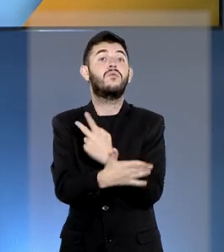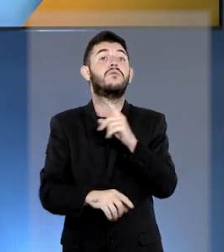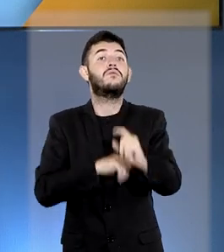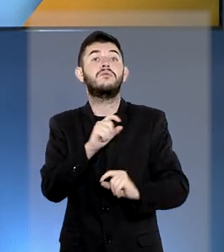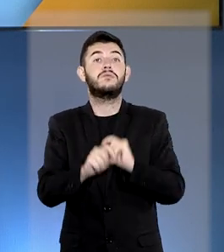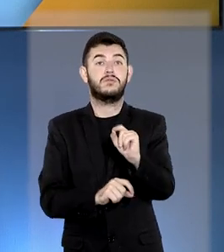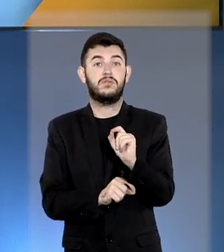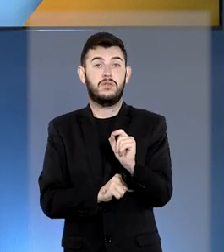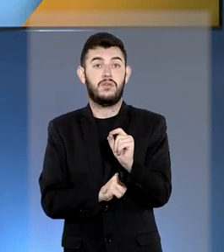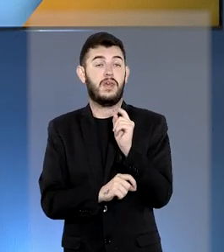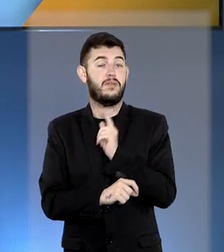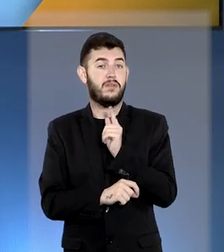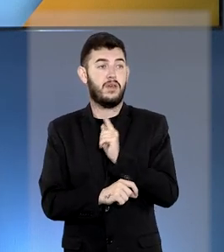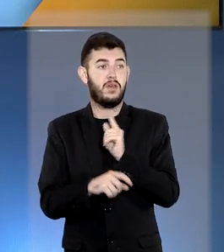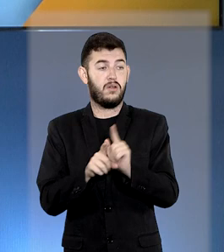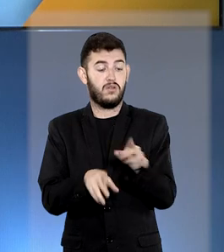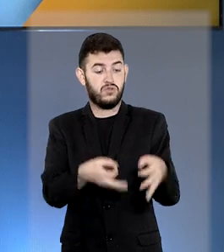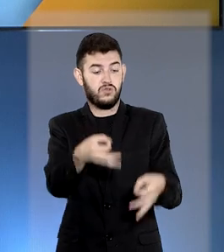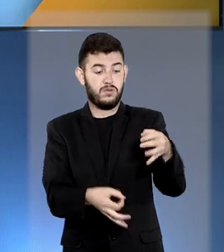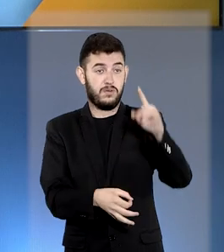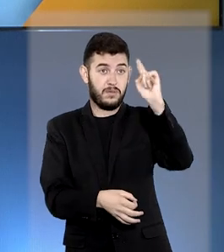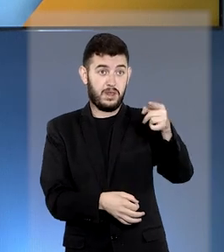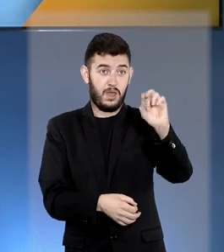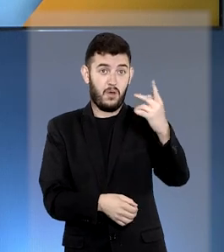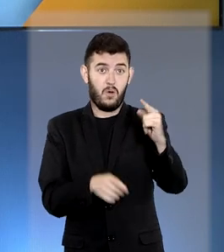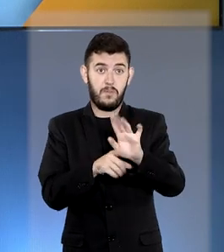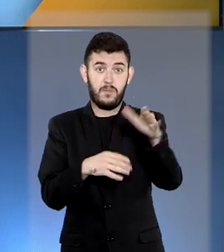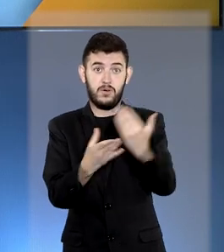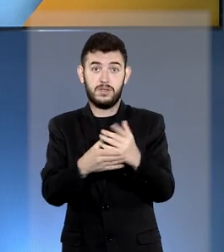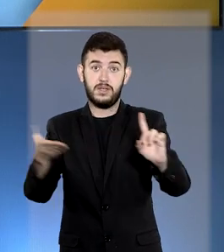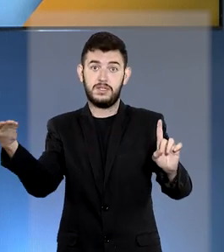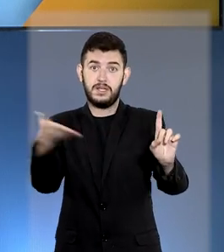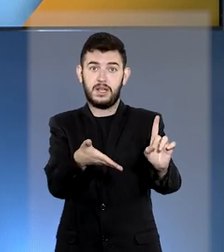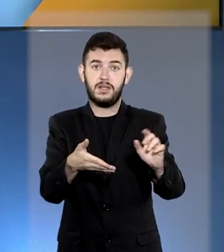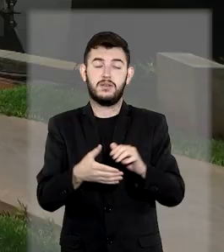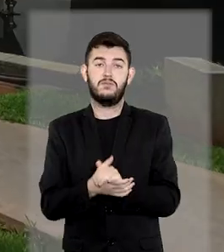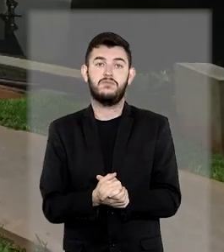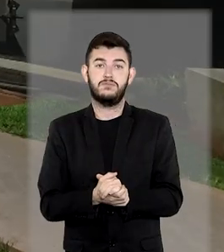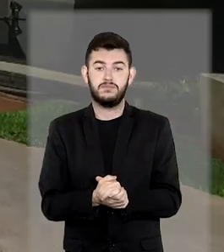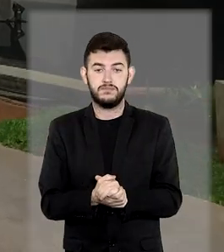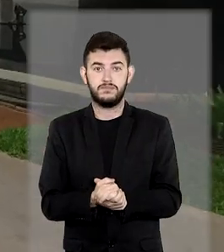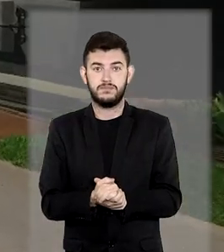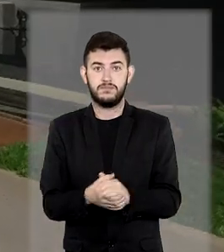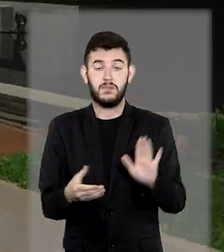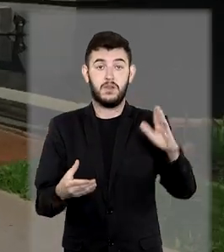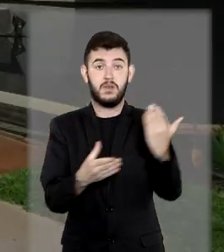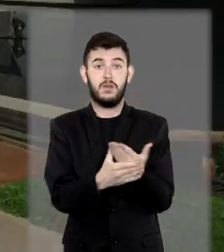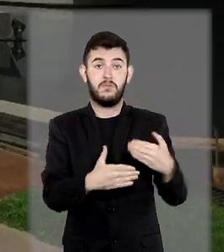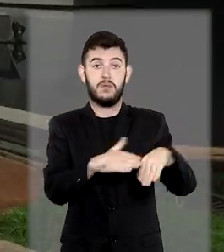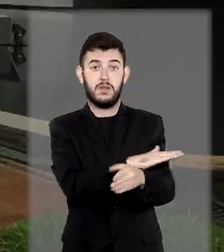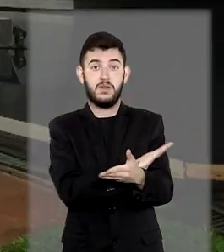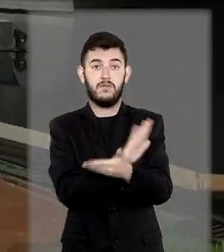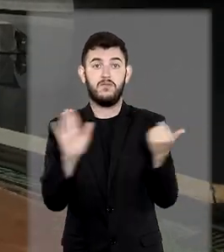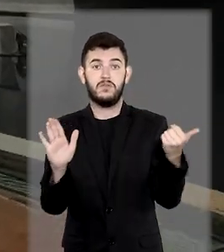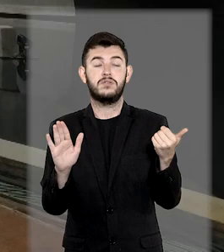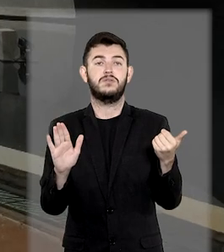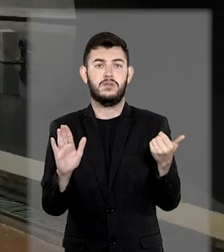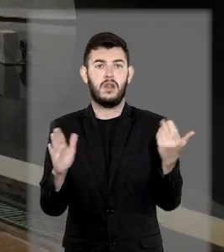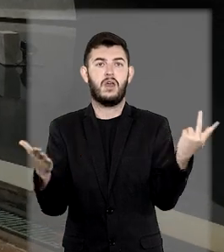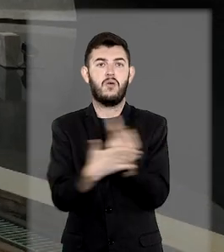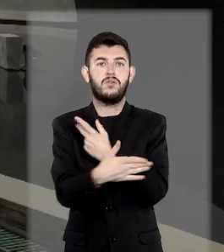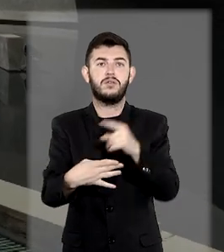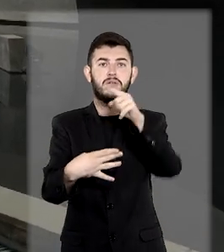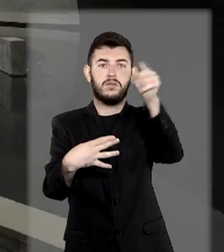causa extrajudicial e a outra for em razão de citação processual. No caso, a prescrição foi afastada em